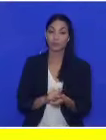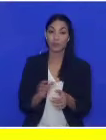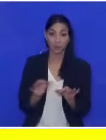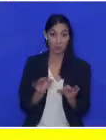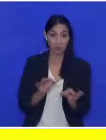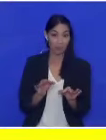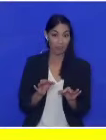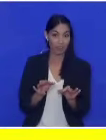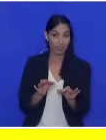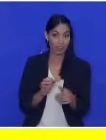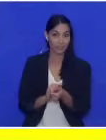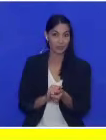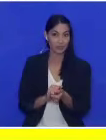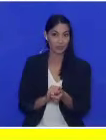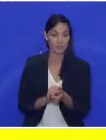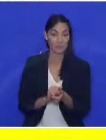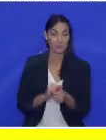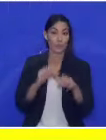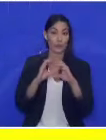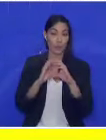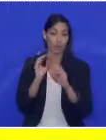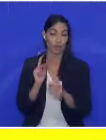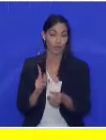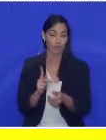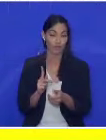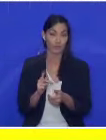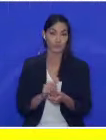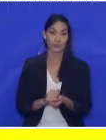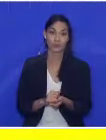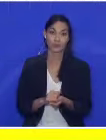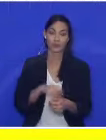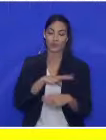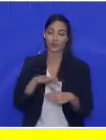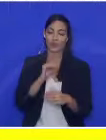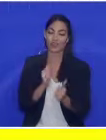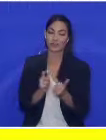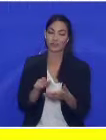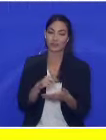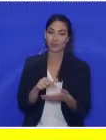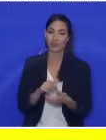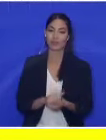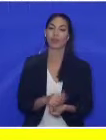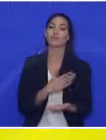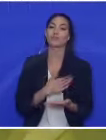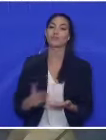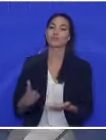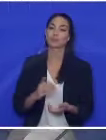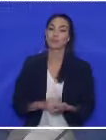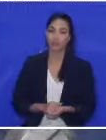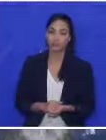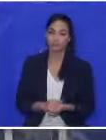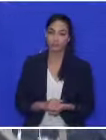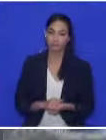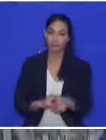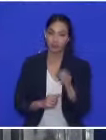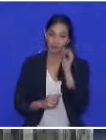pronto? De olho na sua aposta, bolas posicionadas, vamos começar. Sorteio da Time Mania, valendo!